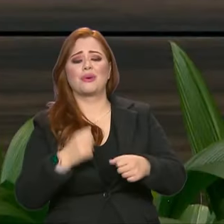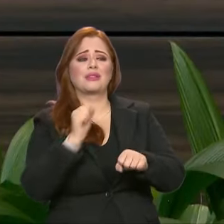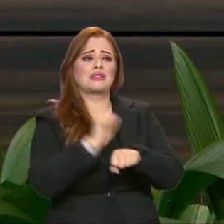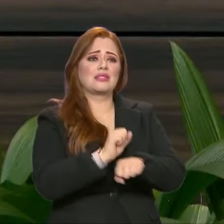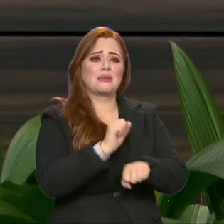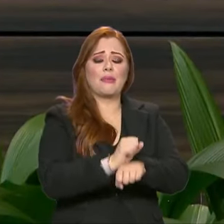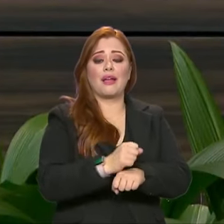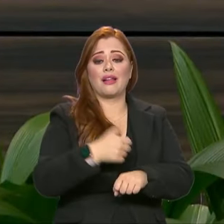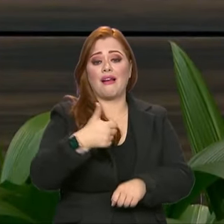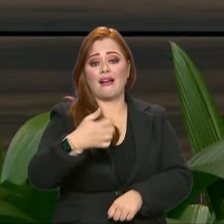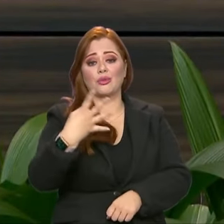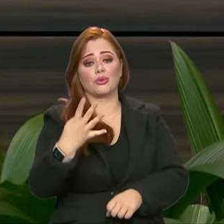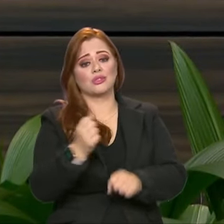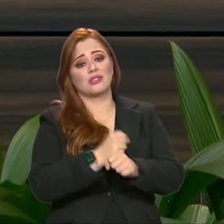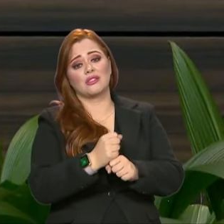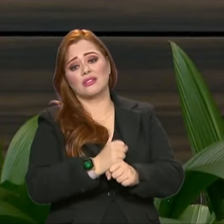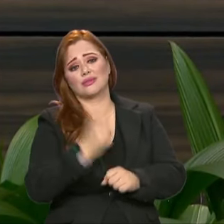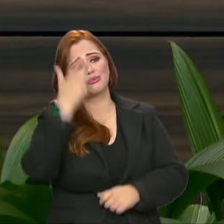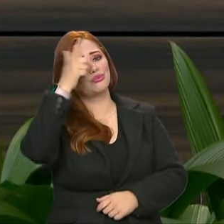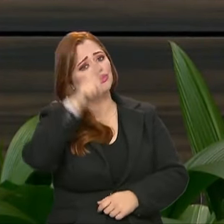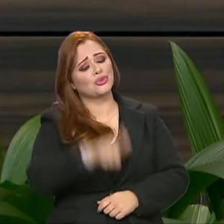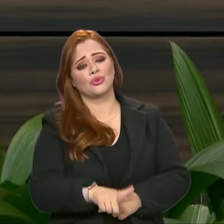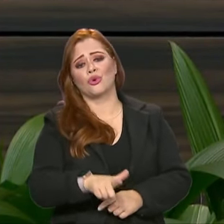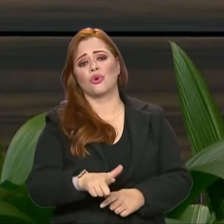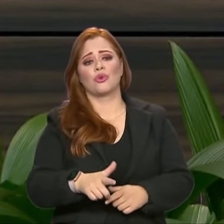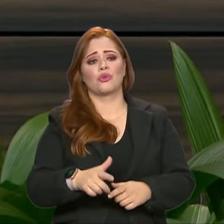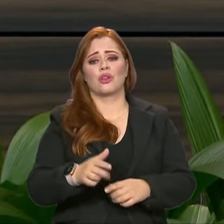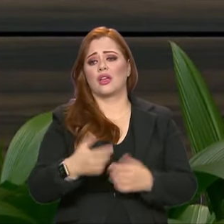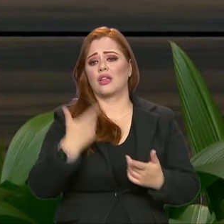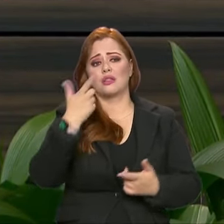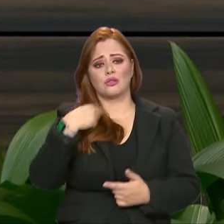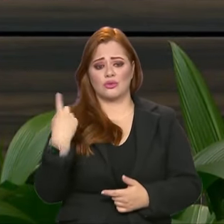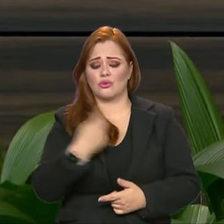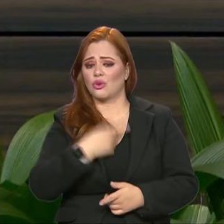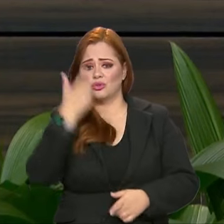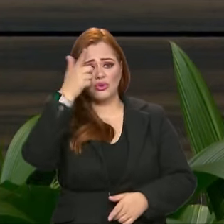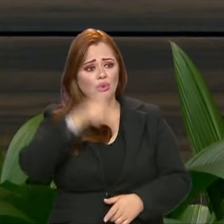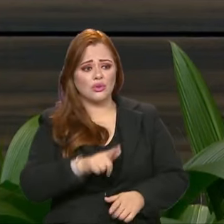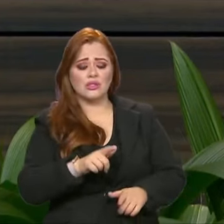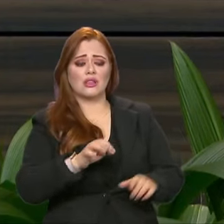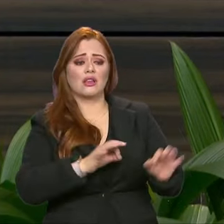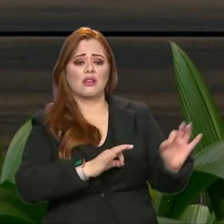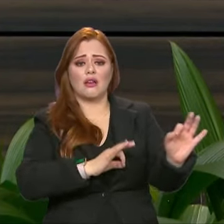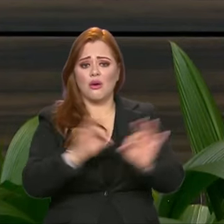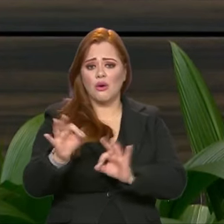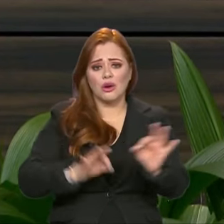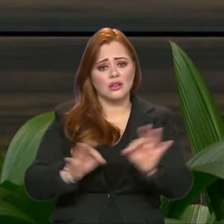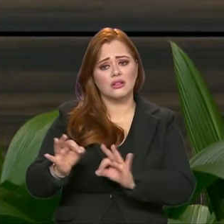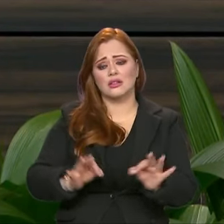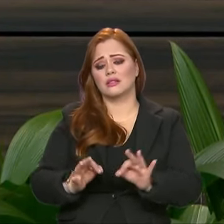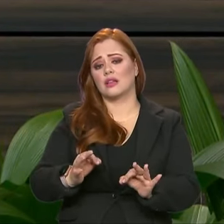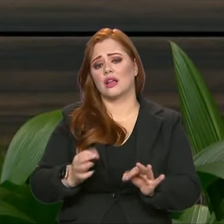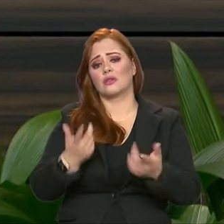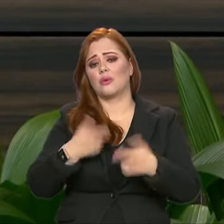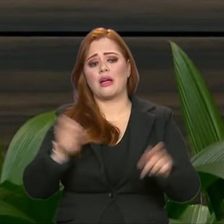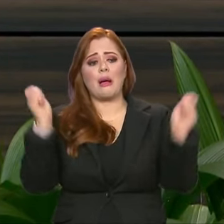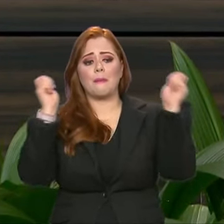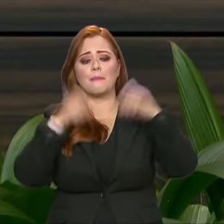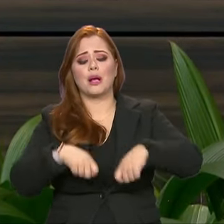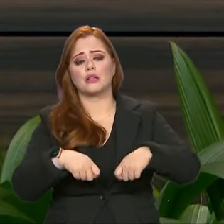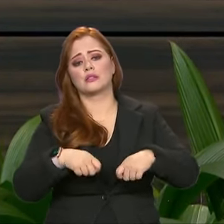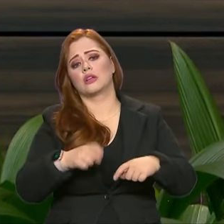reunirmos novamente e que não haja a solidez e a capacidade vinculante suficiente. Por isso,